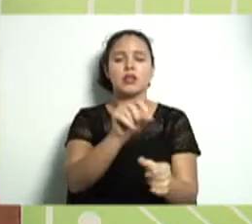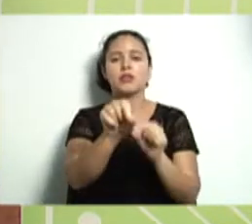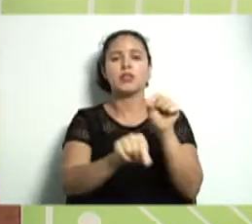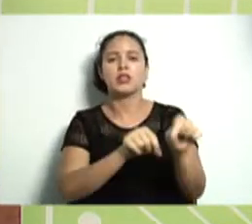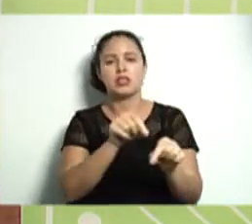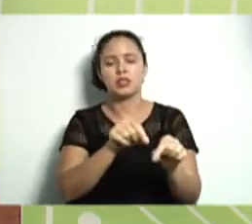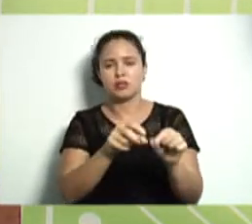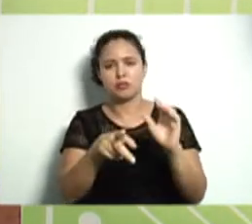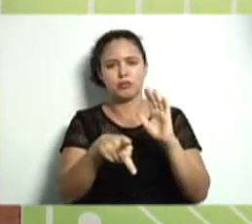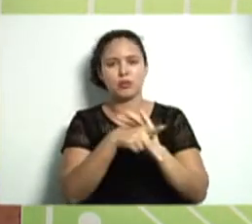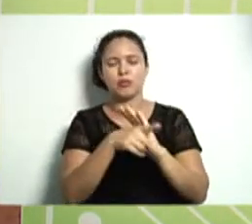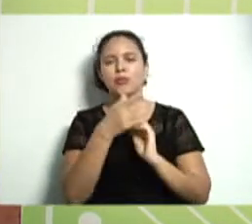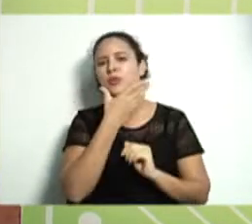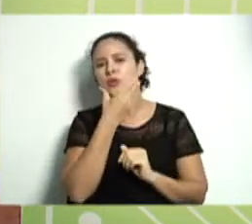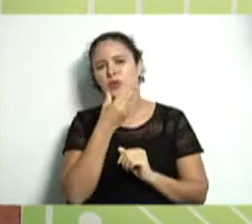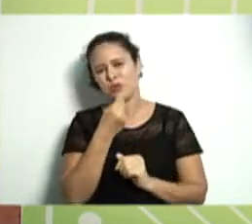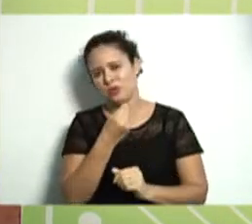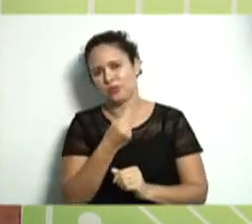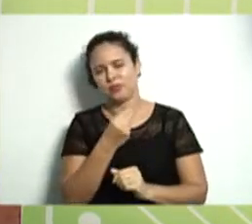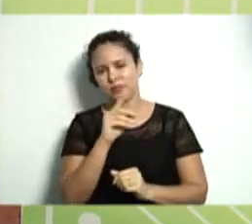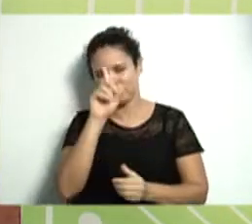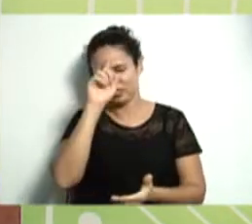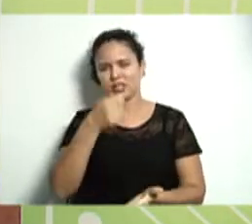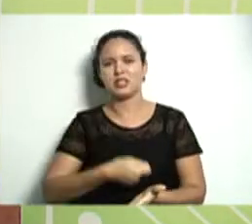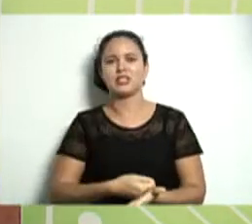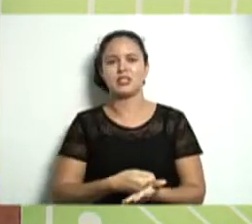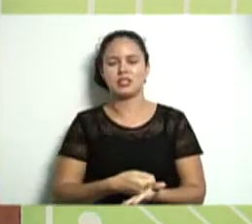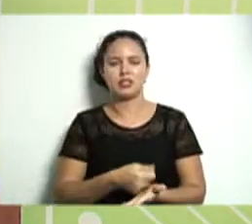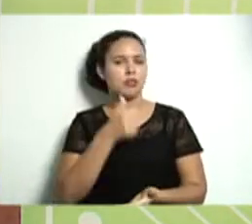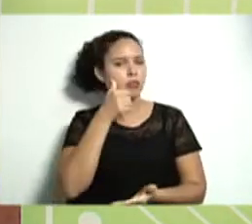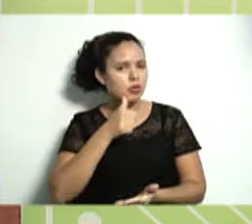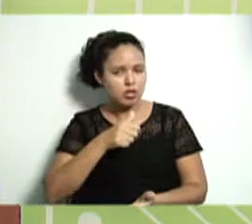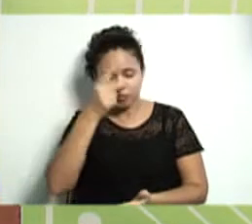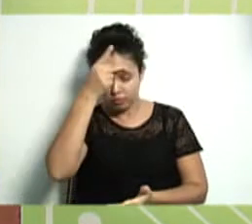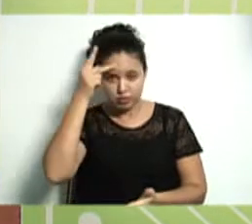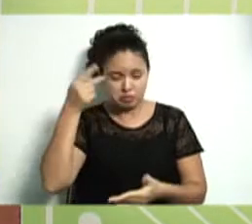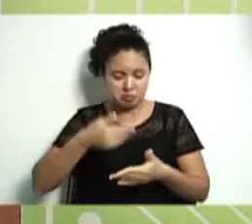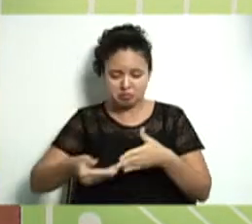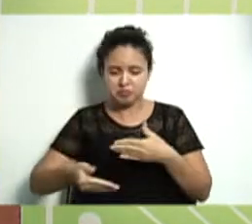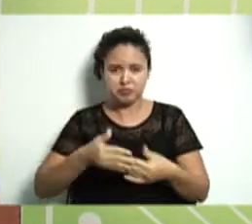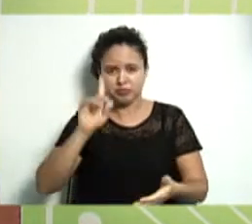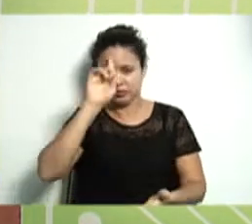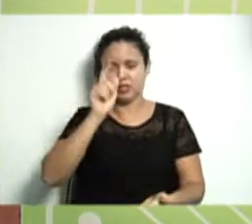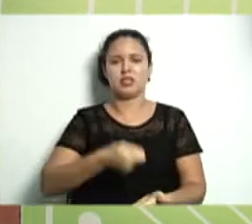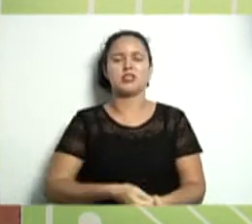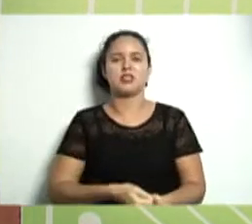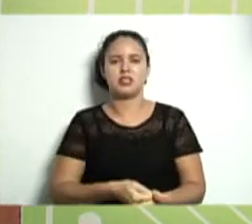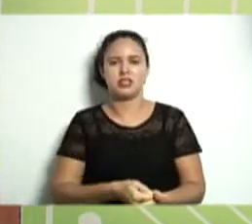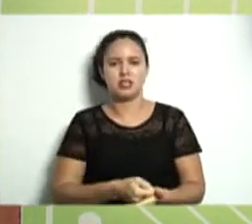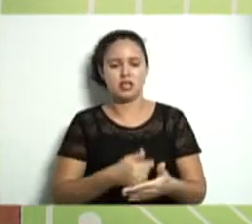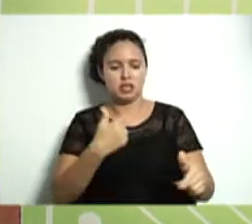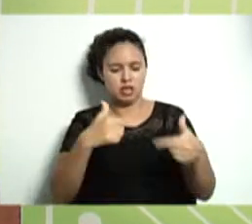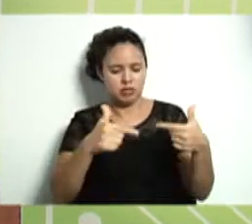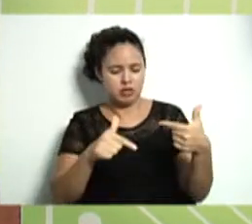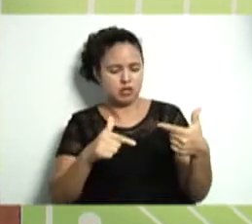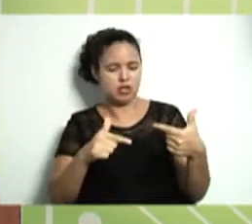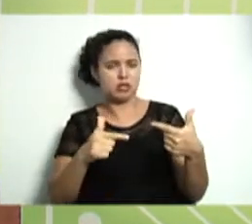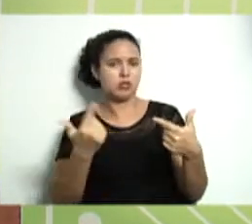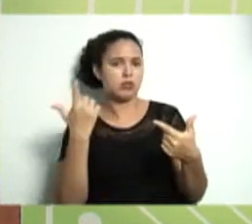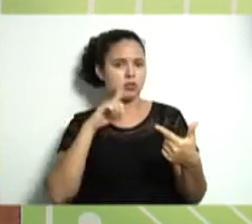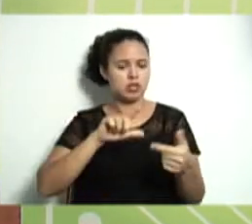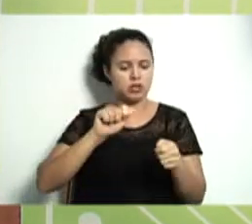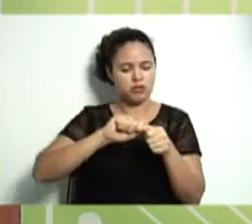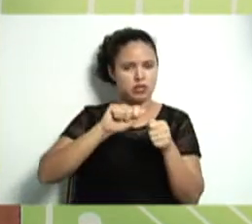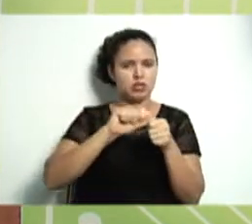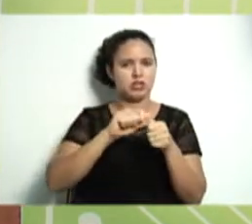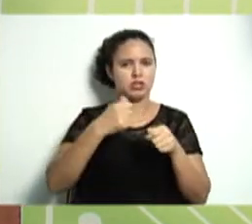se apropriar dos recursos da natureza, o homem, ao realizar trabalho com as suas forças produtivas, ele